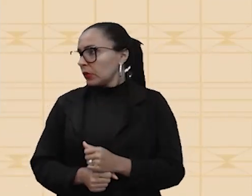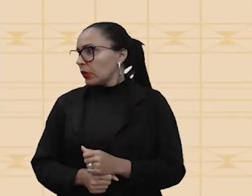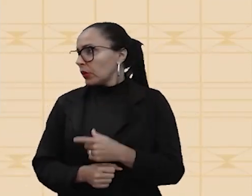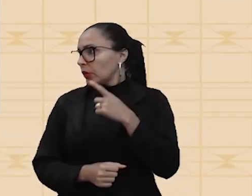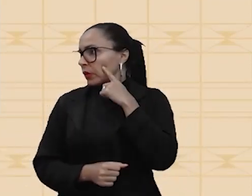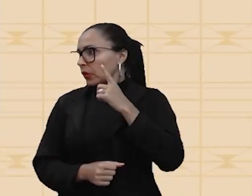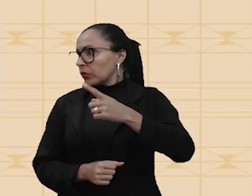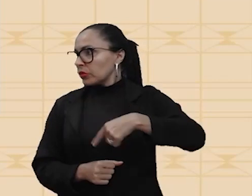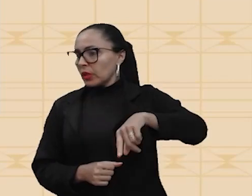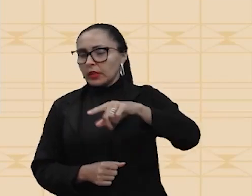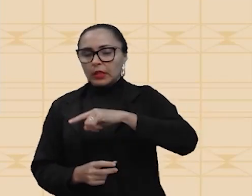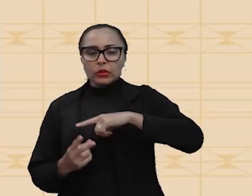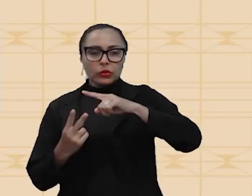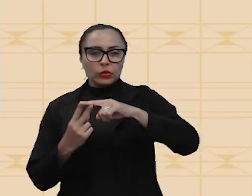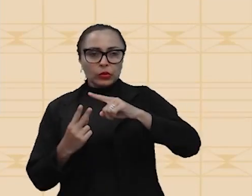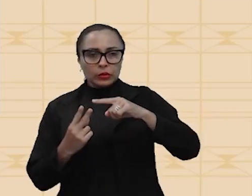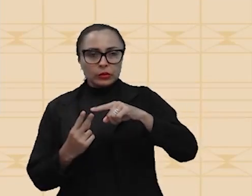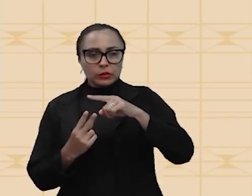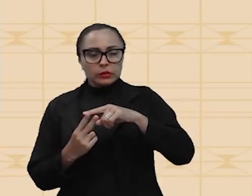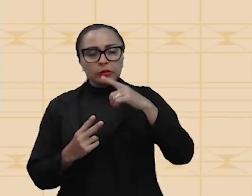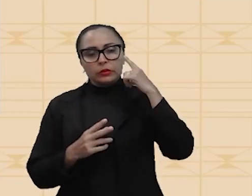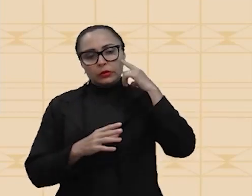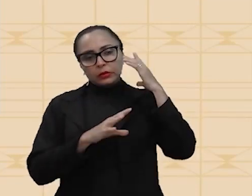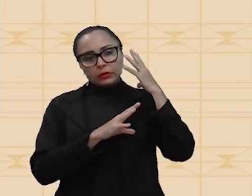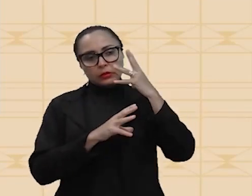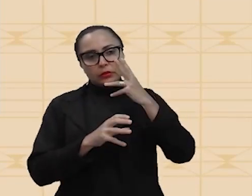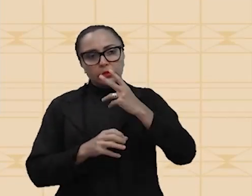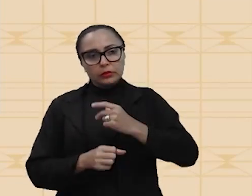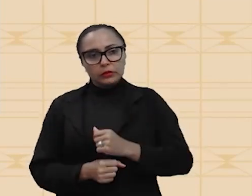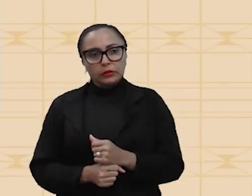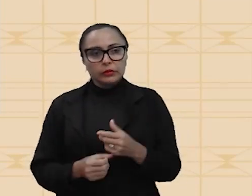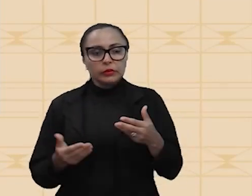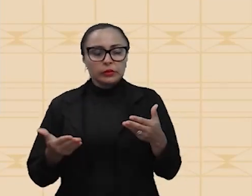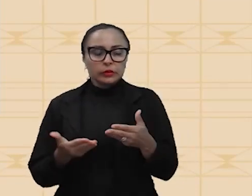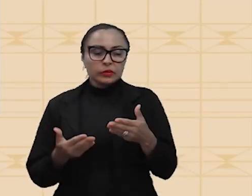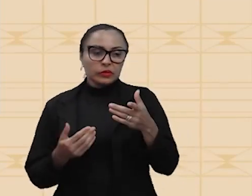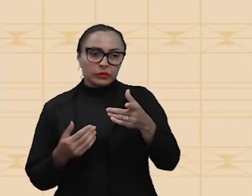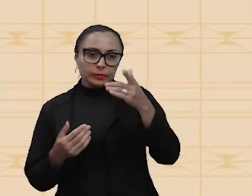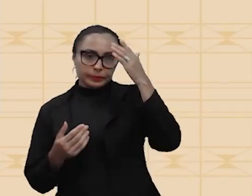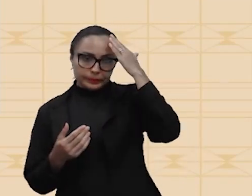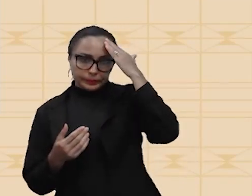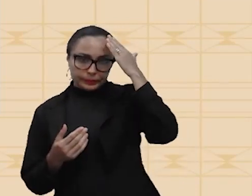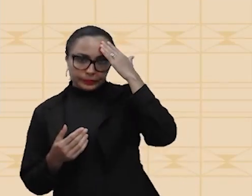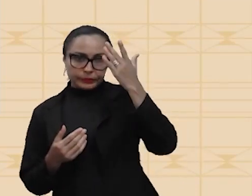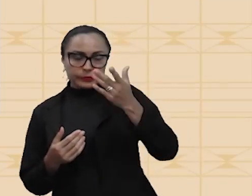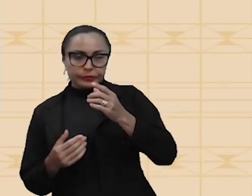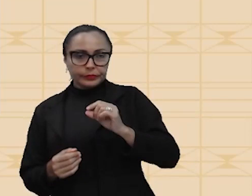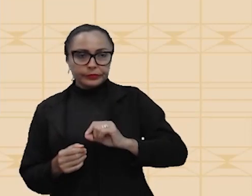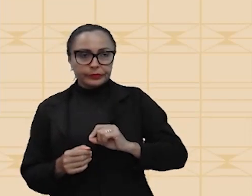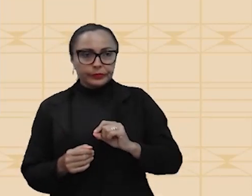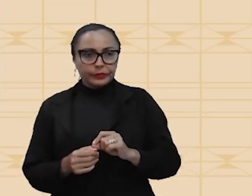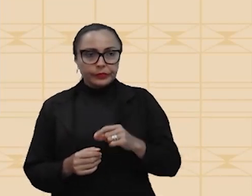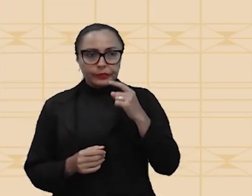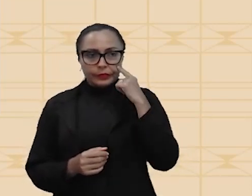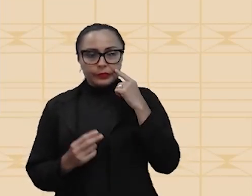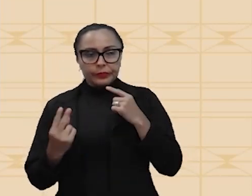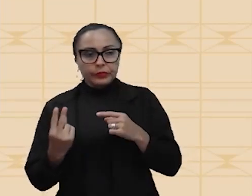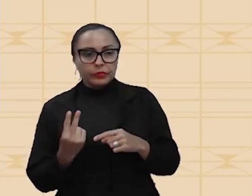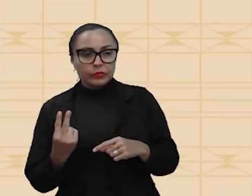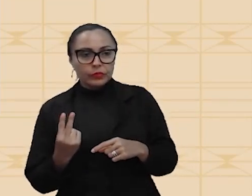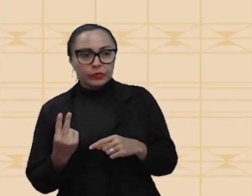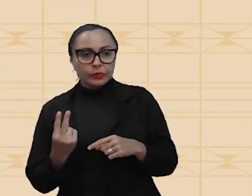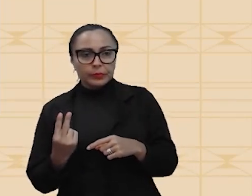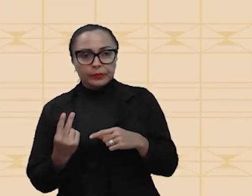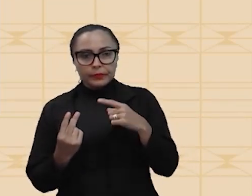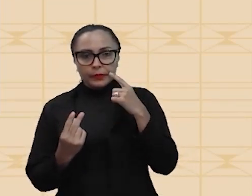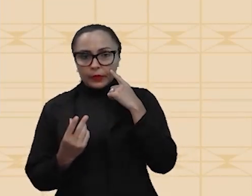pilhas, temos que somá-las. Bom, agora que você entendeu o que você vai fazer com essas duas pilhas, entenda que para termos